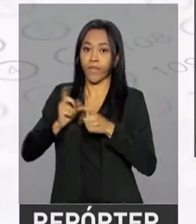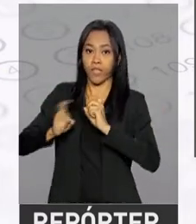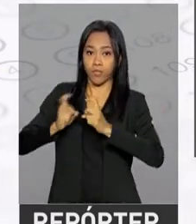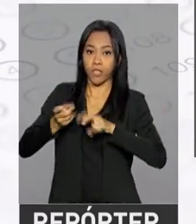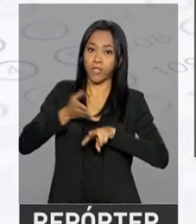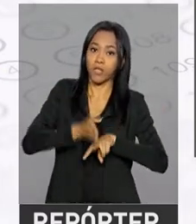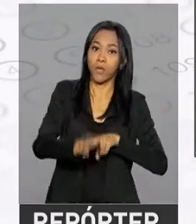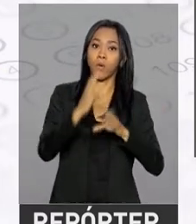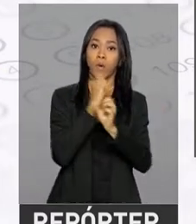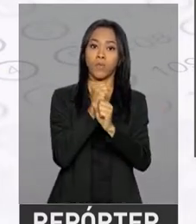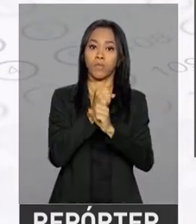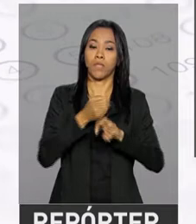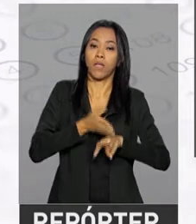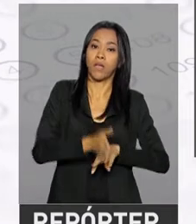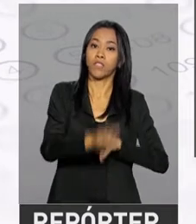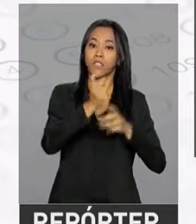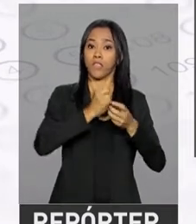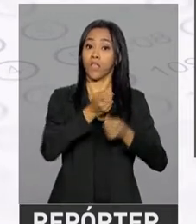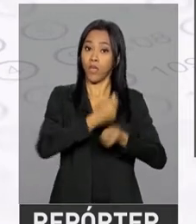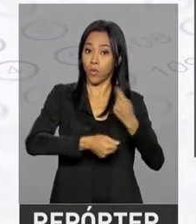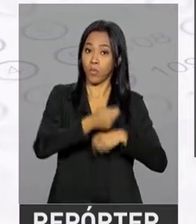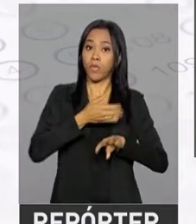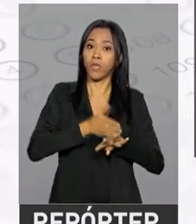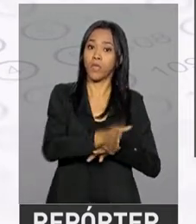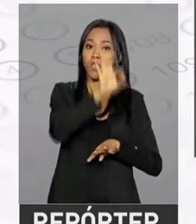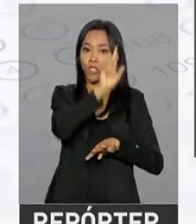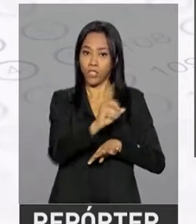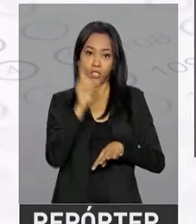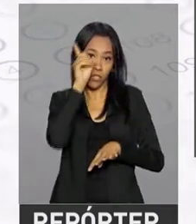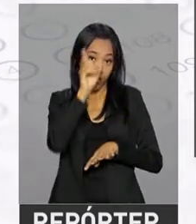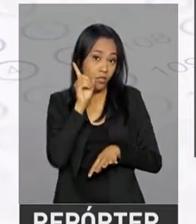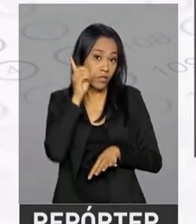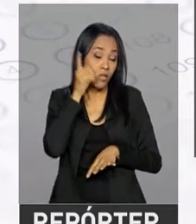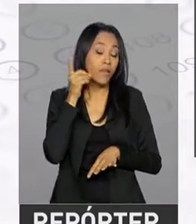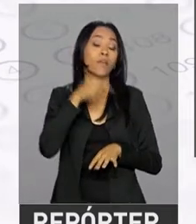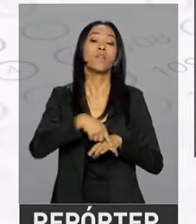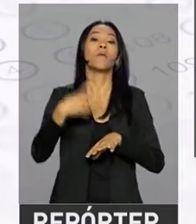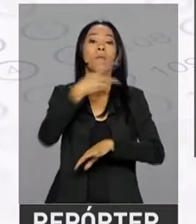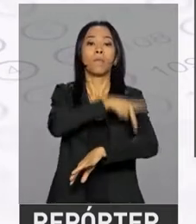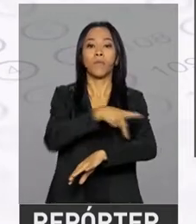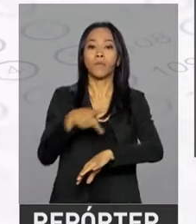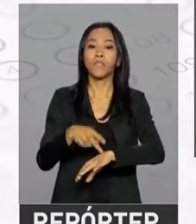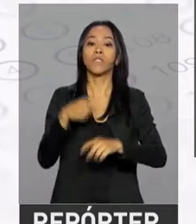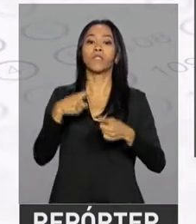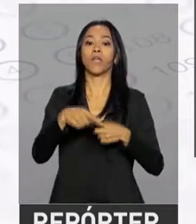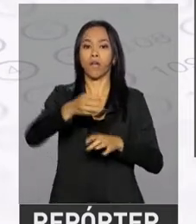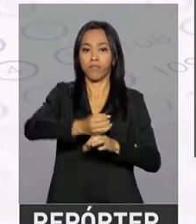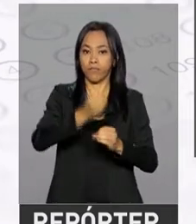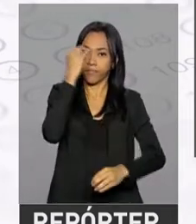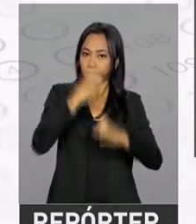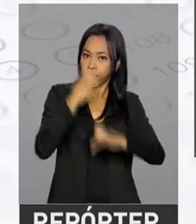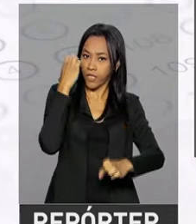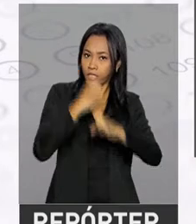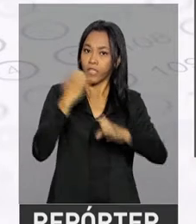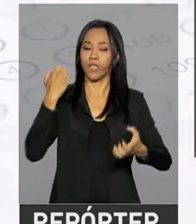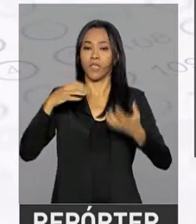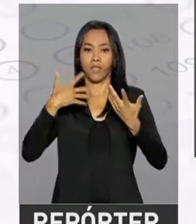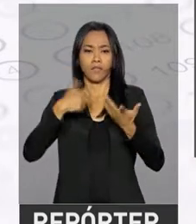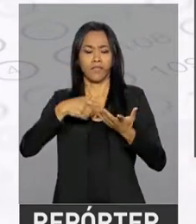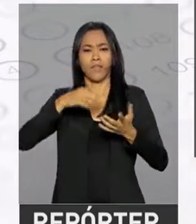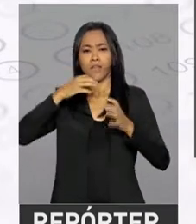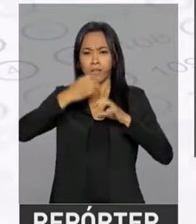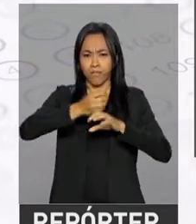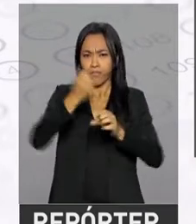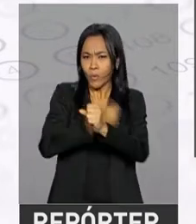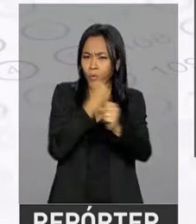contabilidade economia direito psicologia pedagogia engenharia civil engenharia eletrônica engenharia